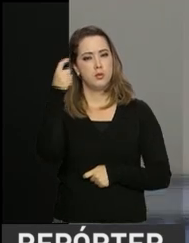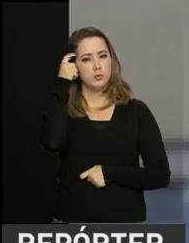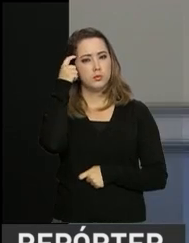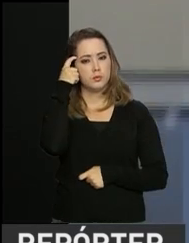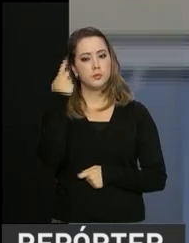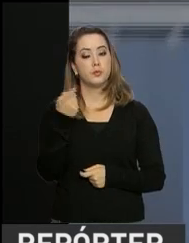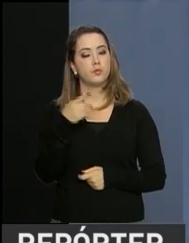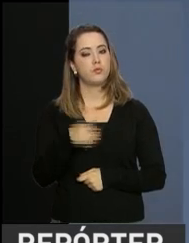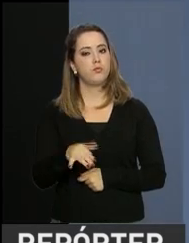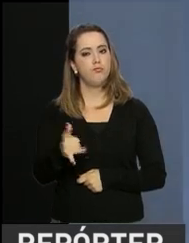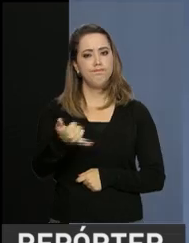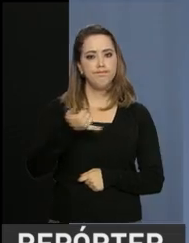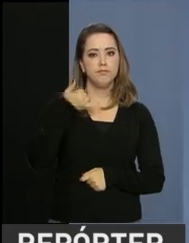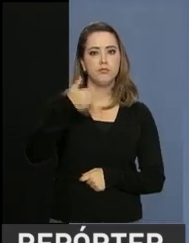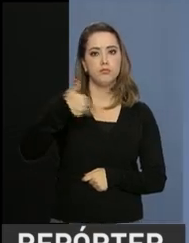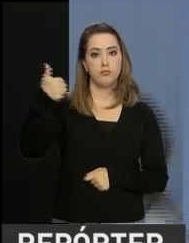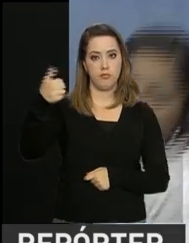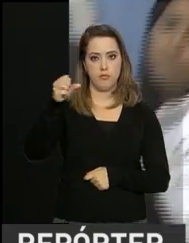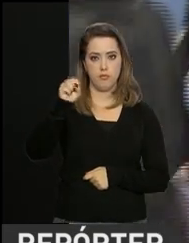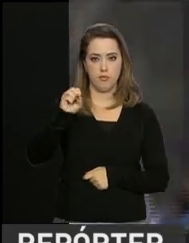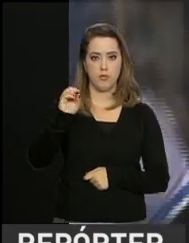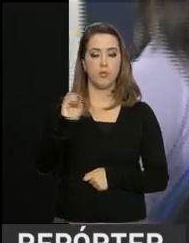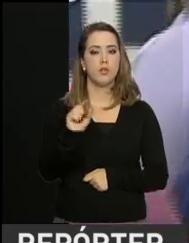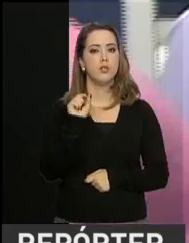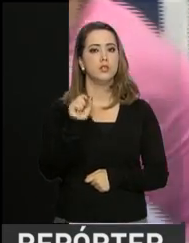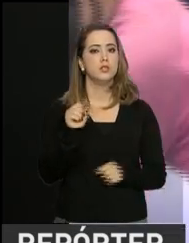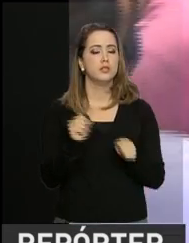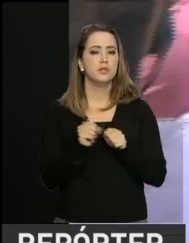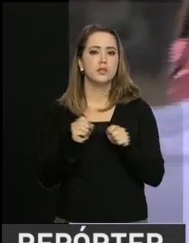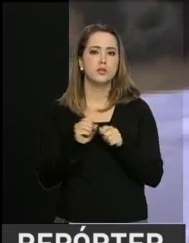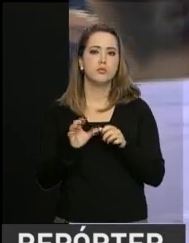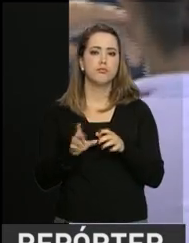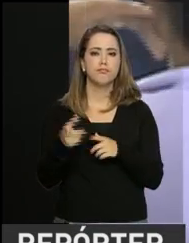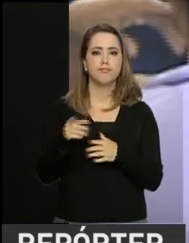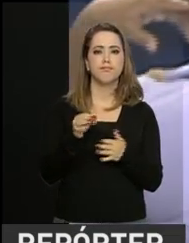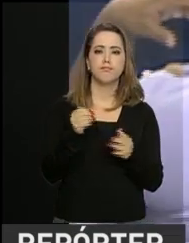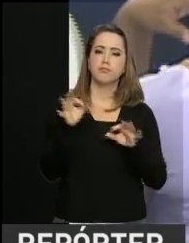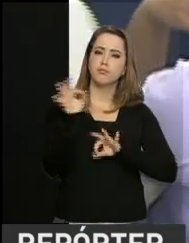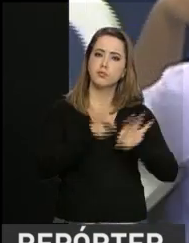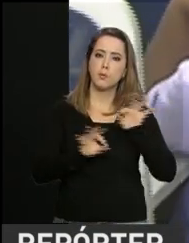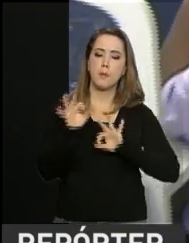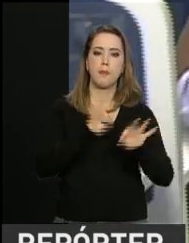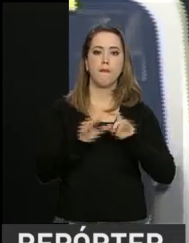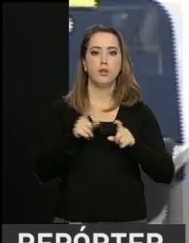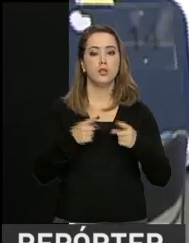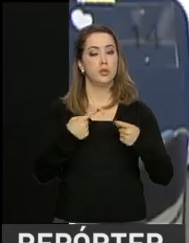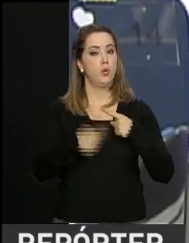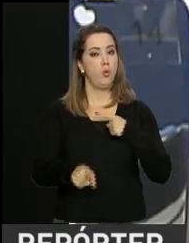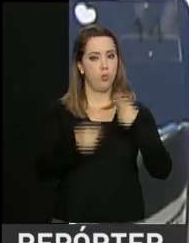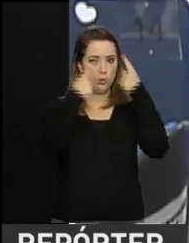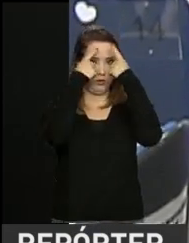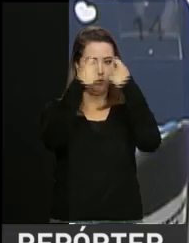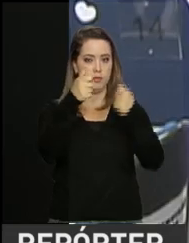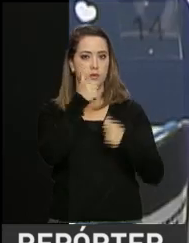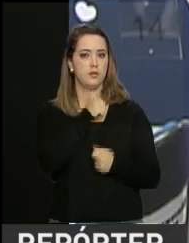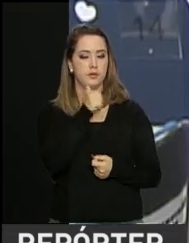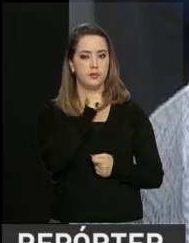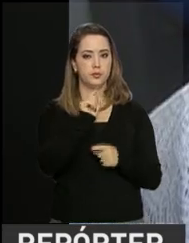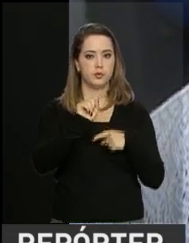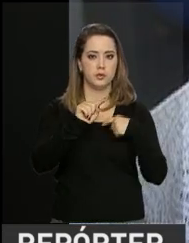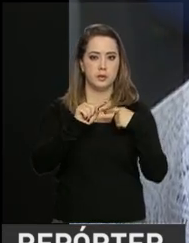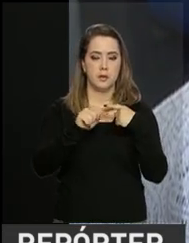parte de uma rede de enfrentamento à violência que começou a ser implantada no Brasil depois da criação da Lei Maria da Penha em